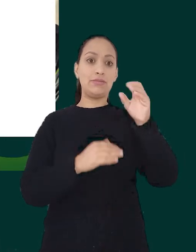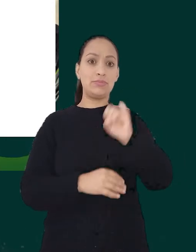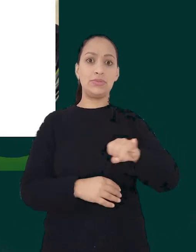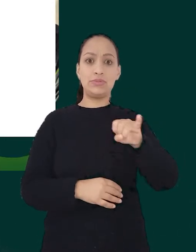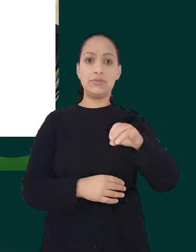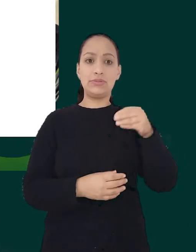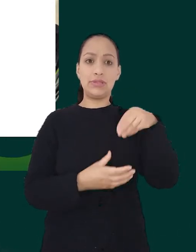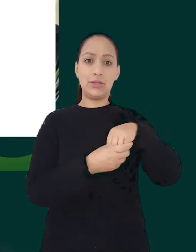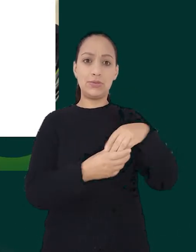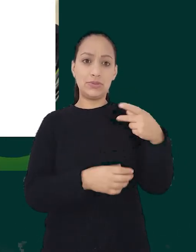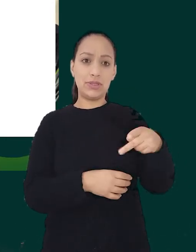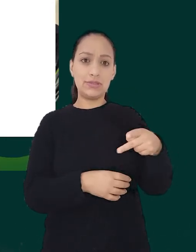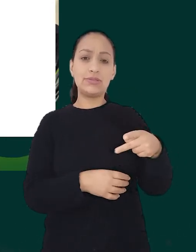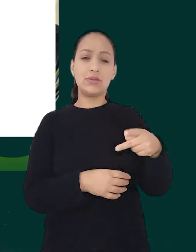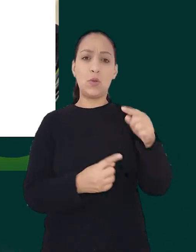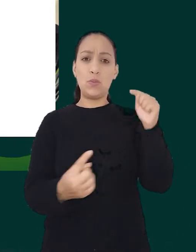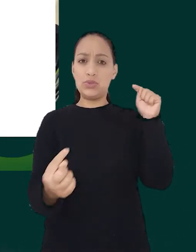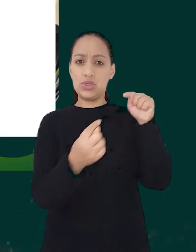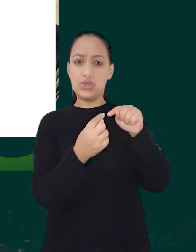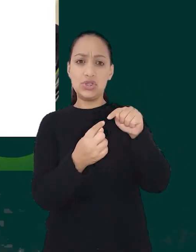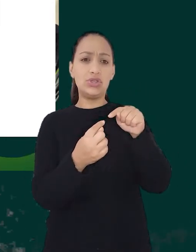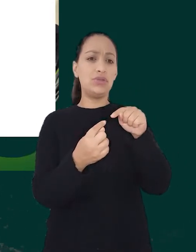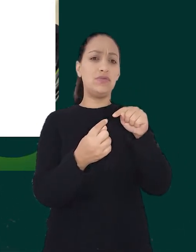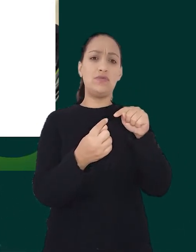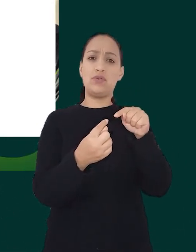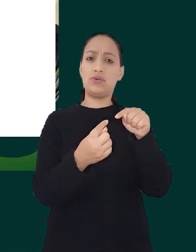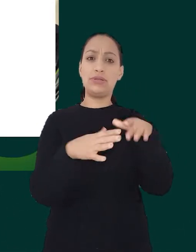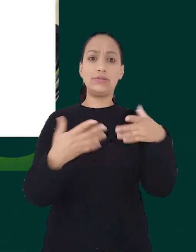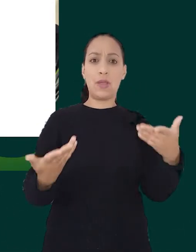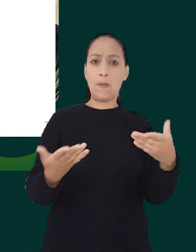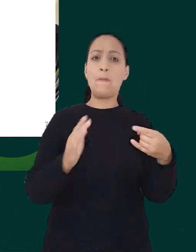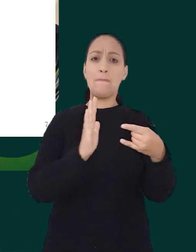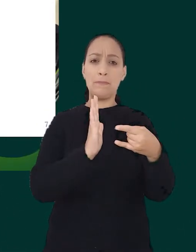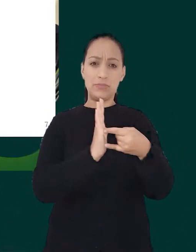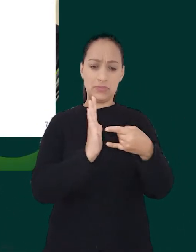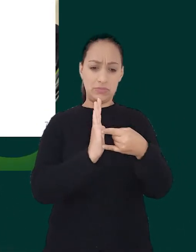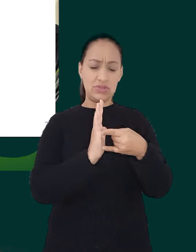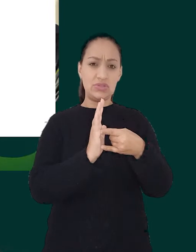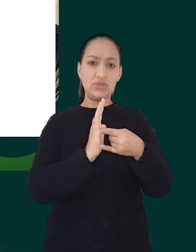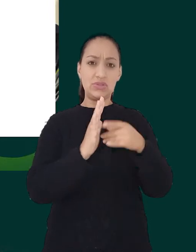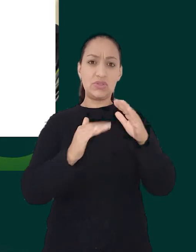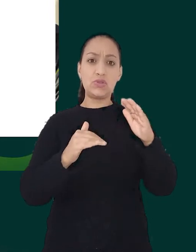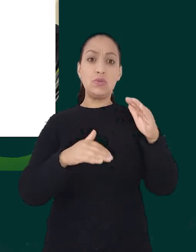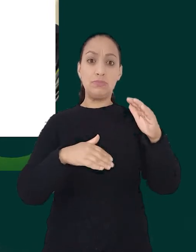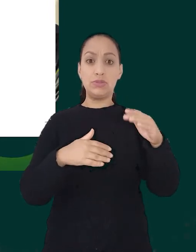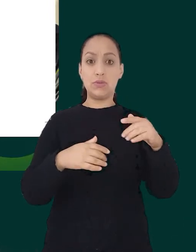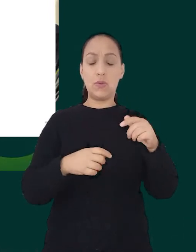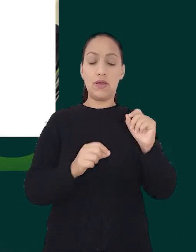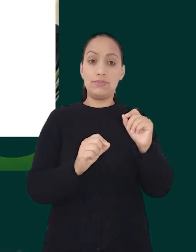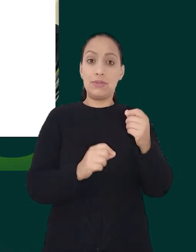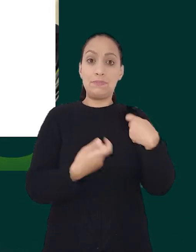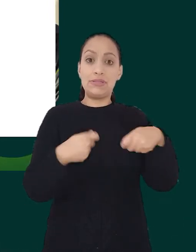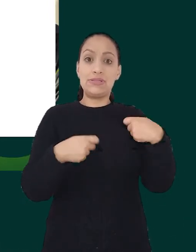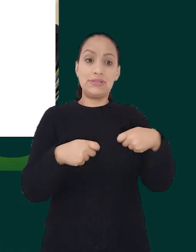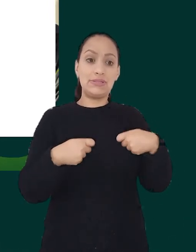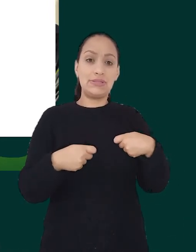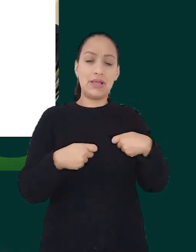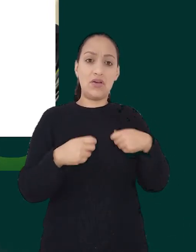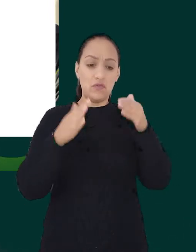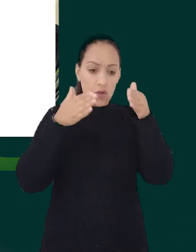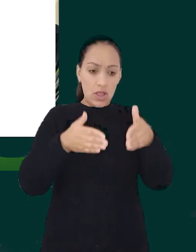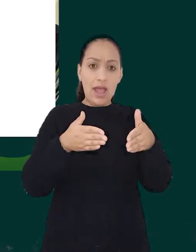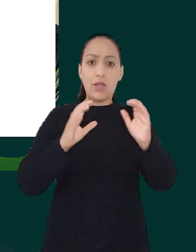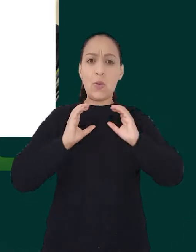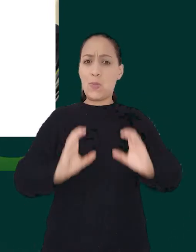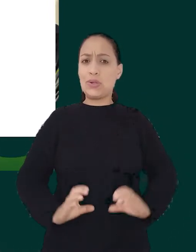são fundamentais dentro daquele objetivo, então o desenvolvedor não tem por que gastar tanto tempo com